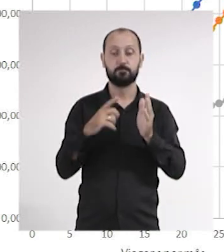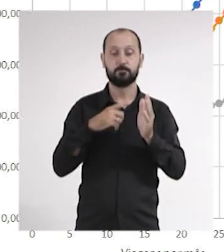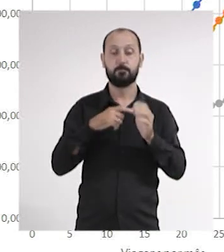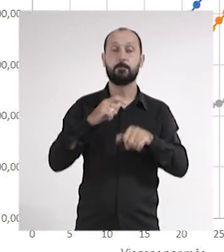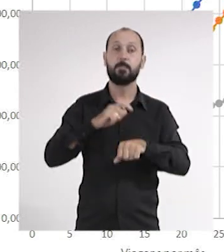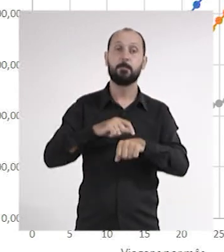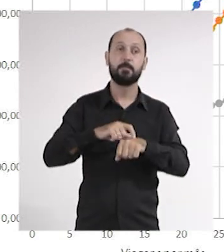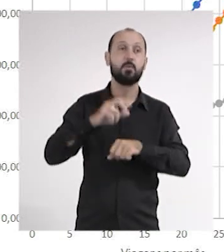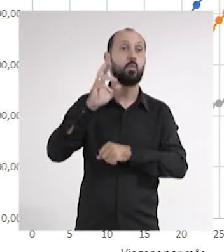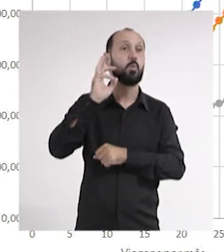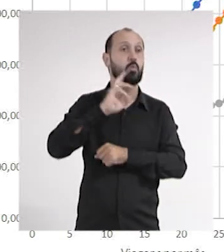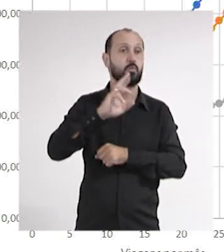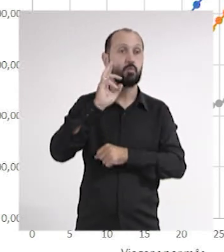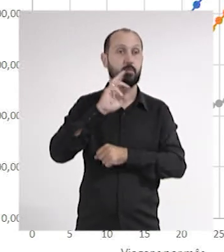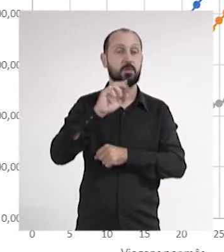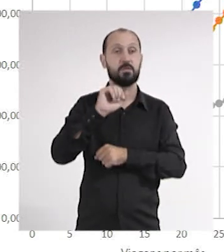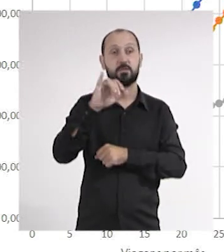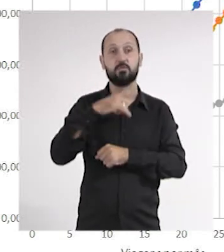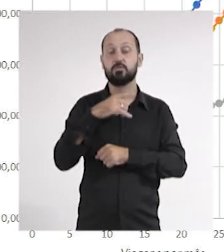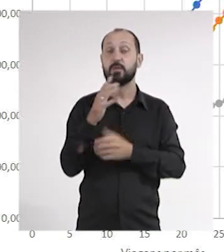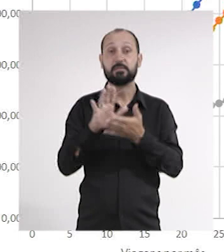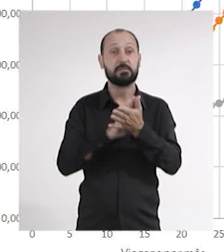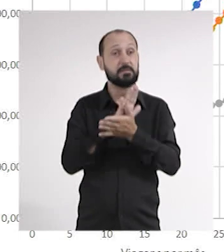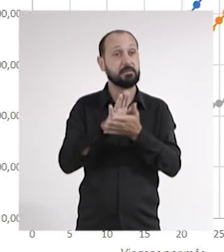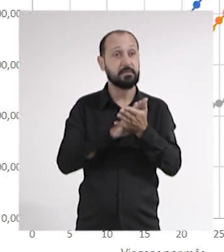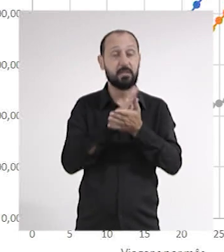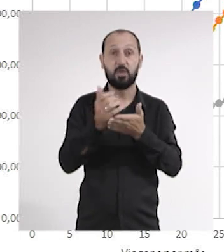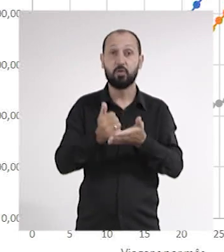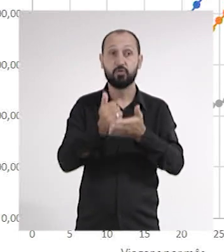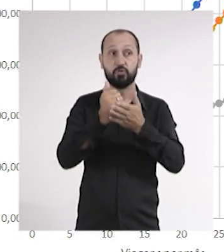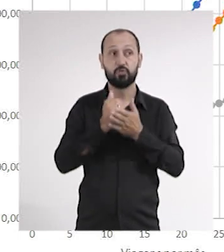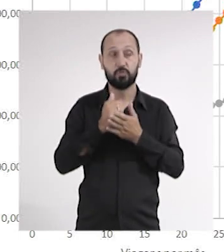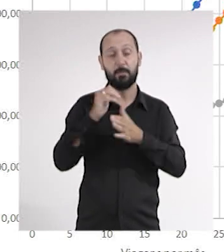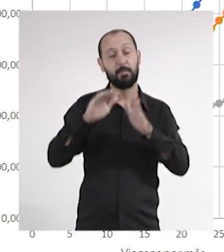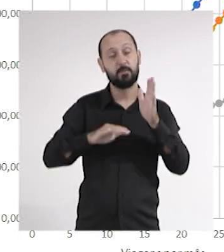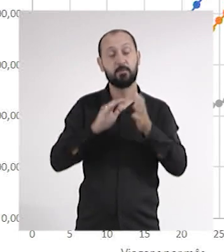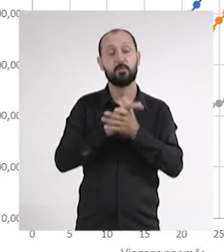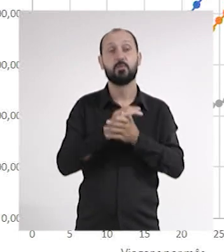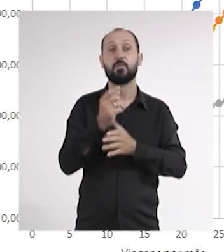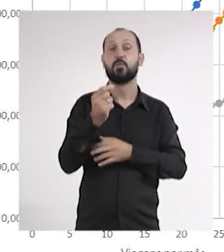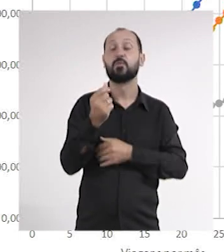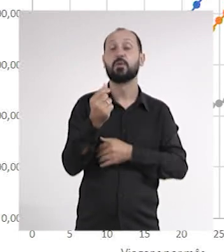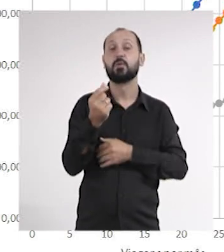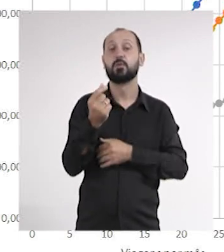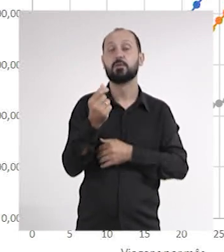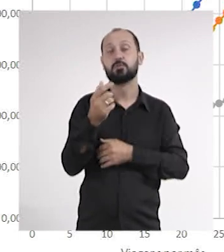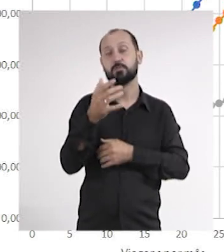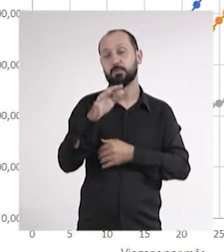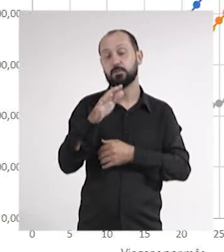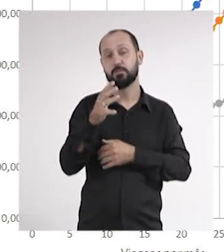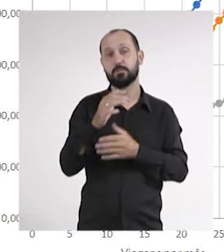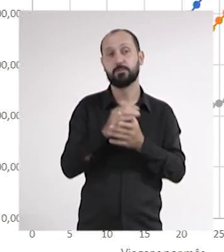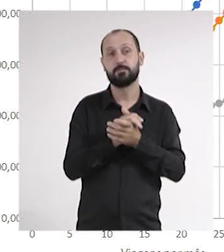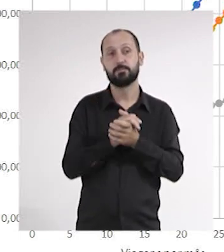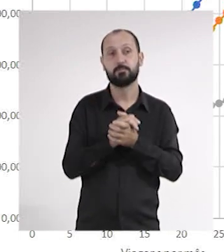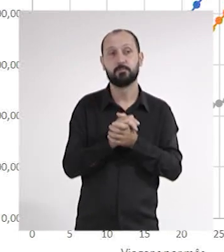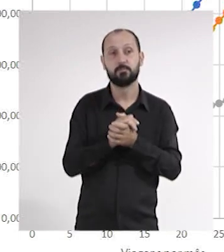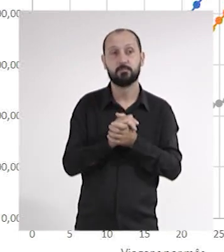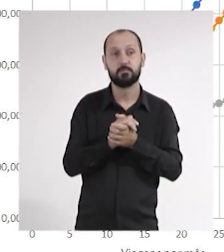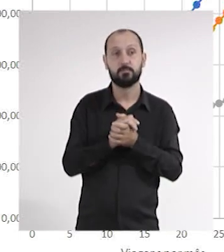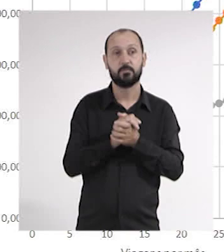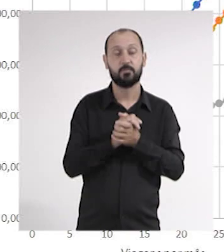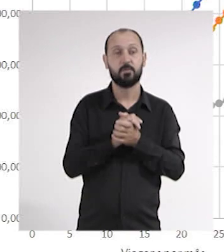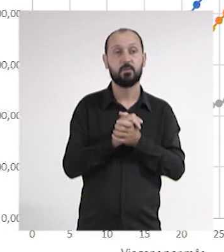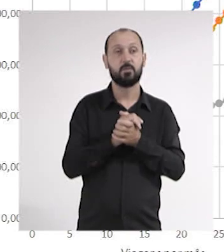situação normal, sem a ocorrência de nenhum benefício, o valor de tarifa de... Agora, eu não estou